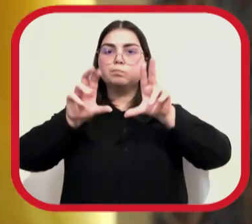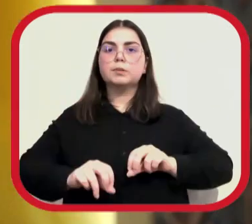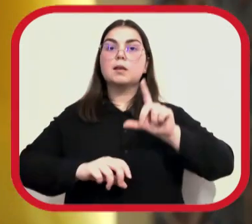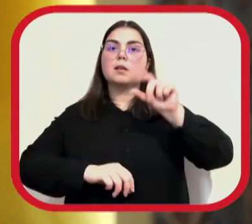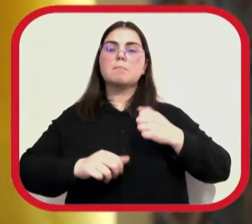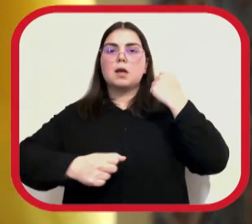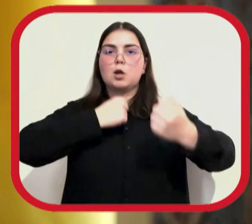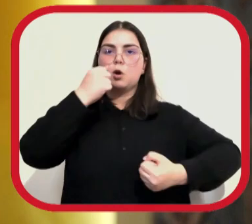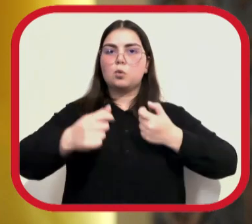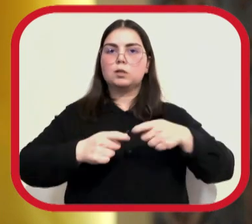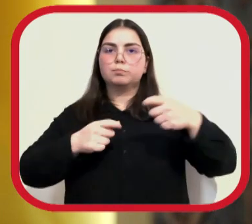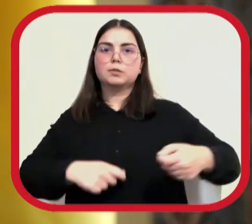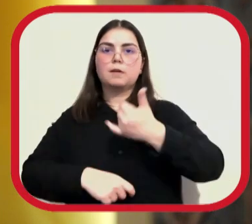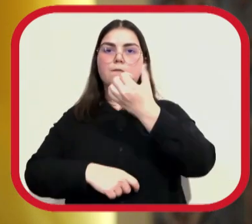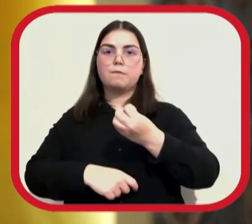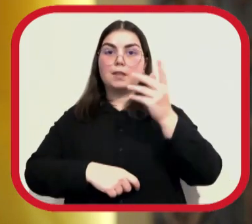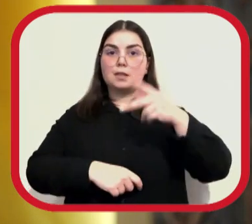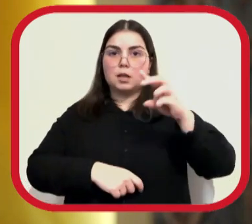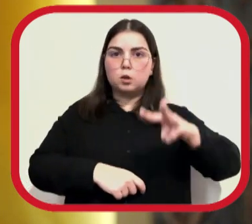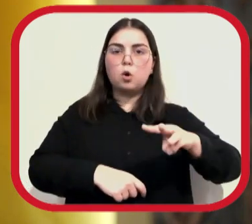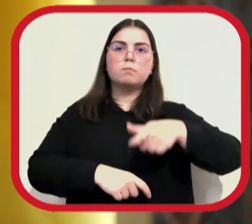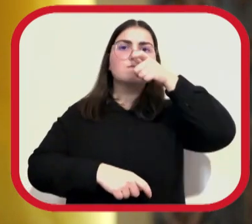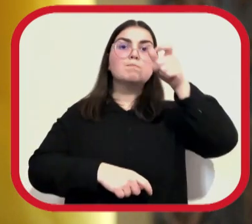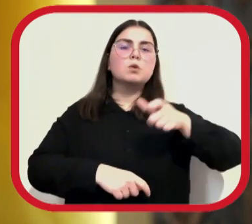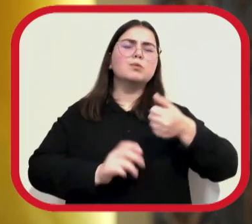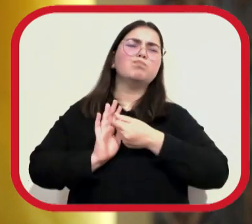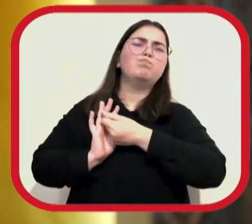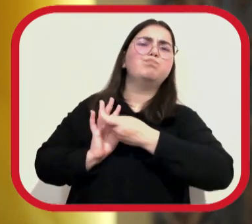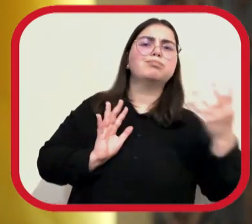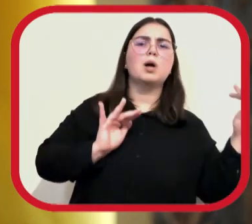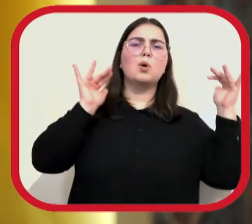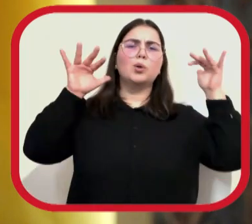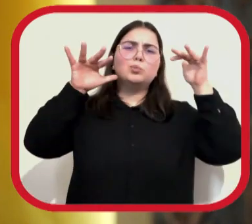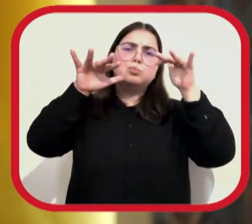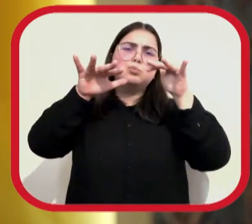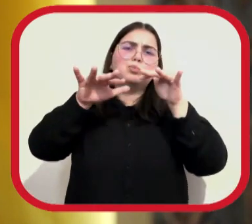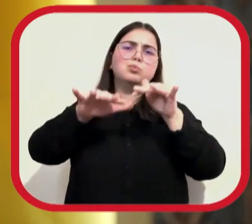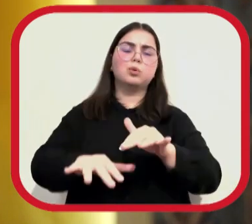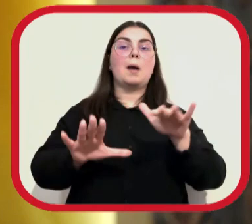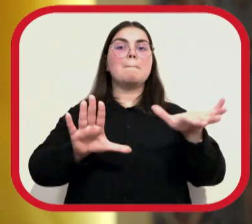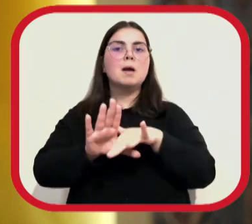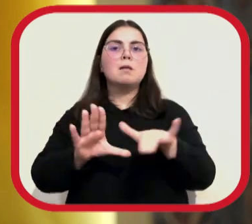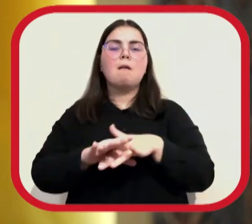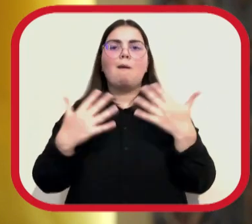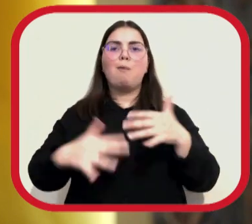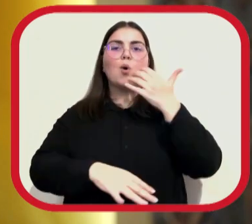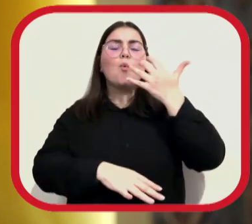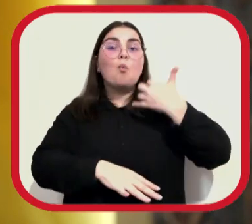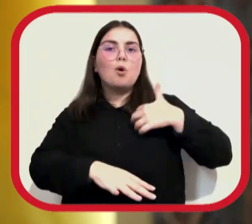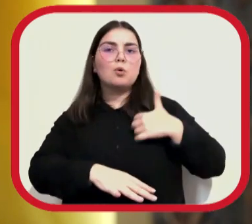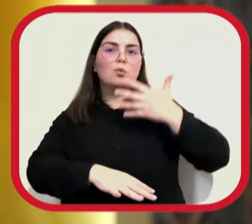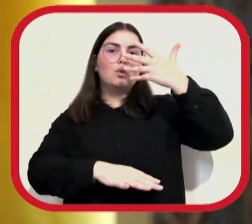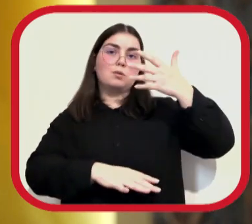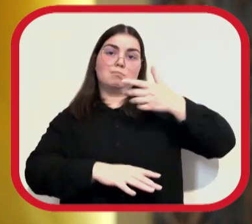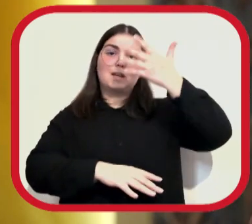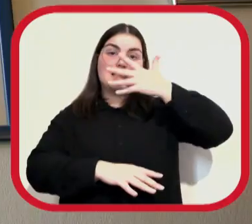Tivemos aqui a meia maratona de Lisboa, com centenas de milhares de pessoas, nacionais e estrangeiros aqui. Foi um gozo